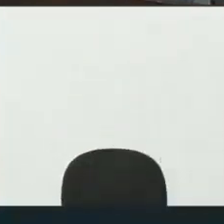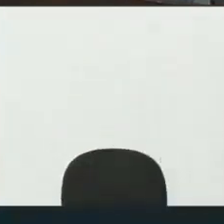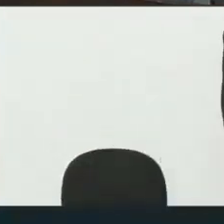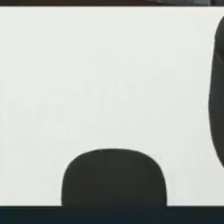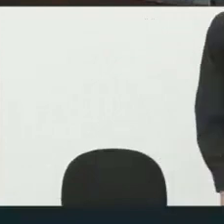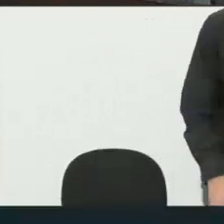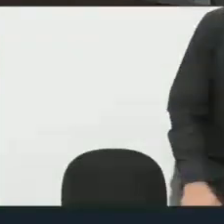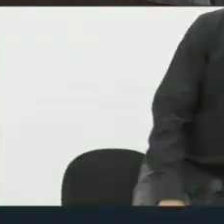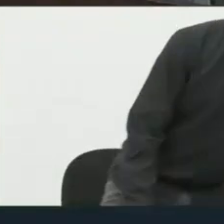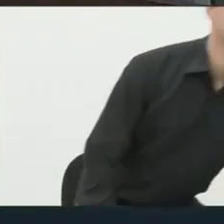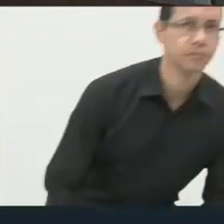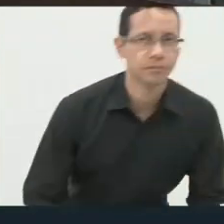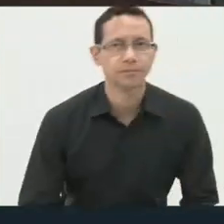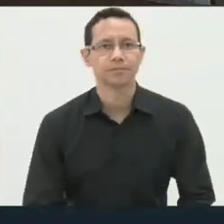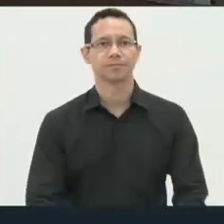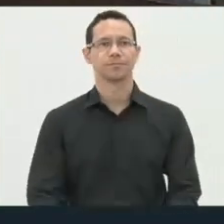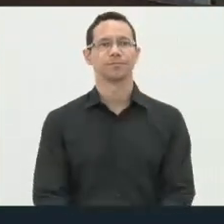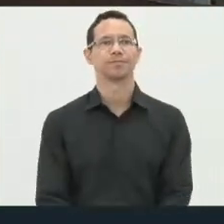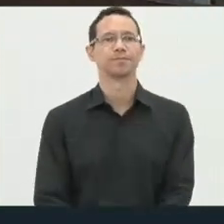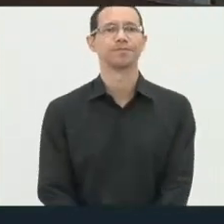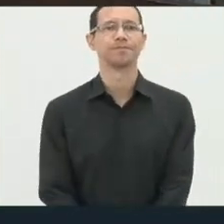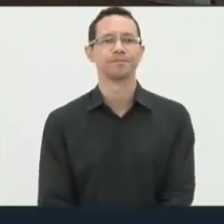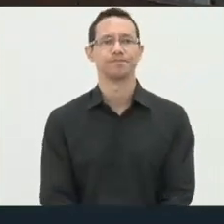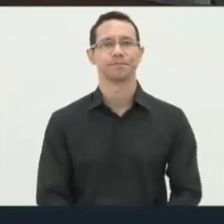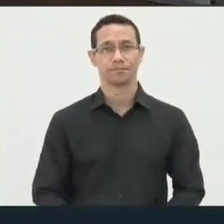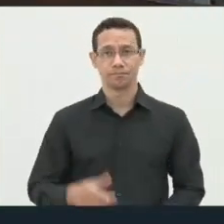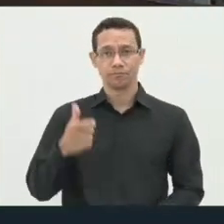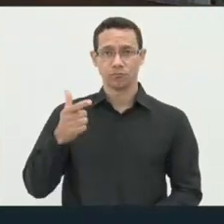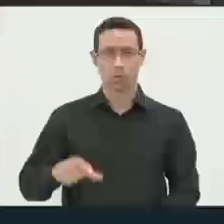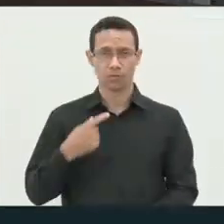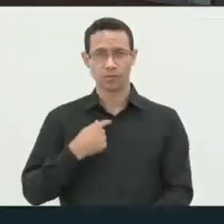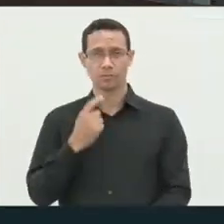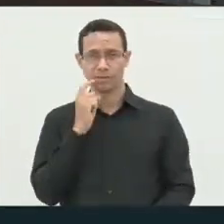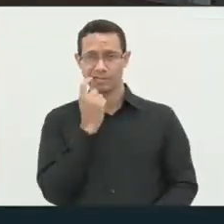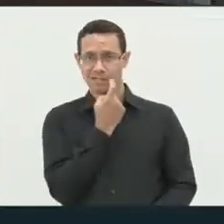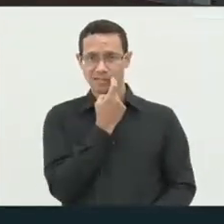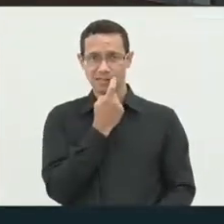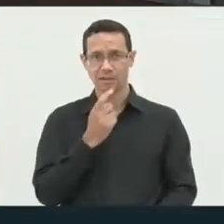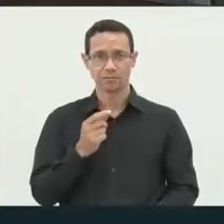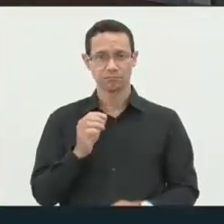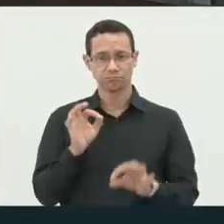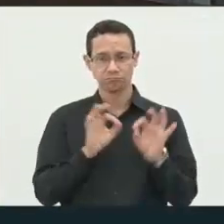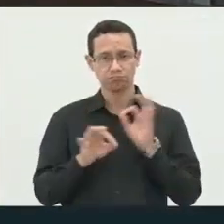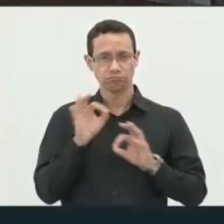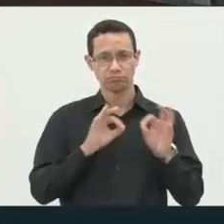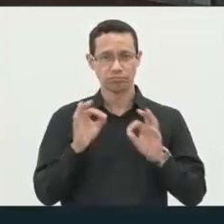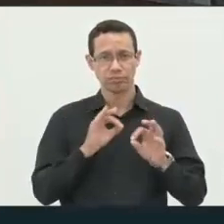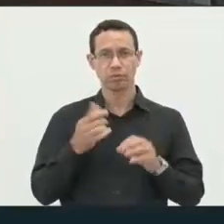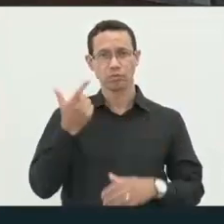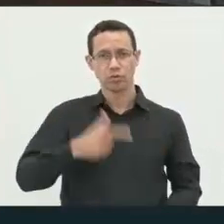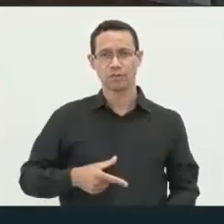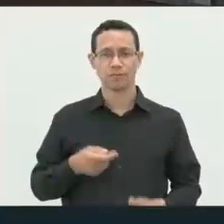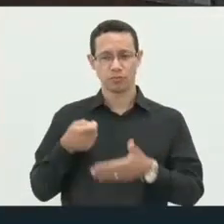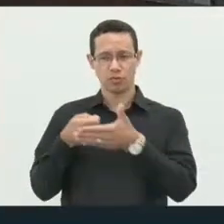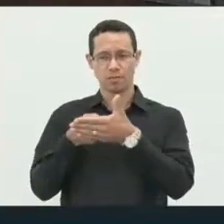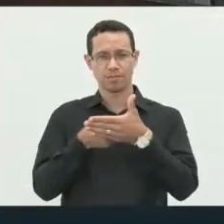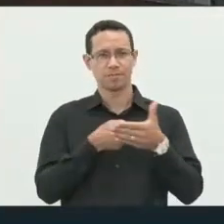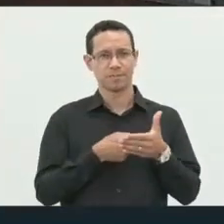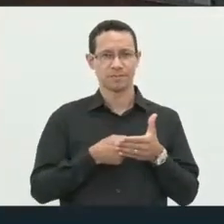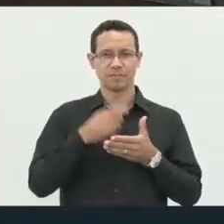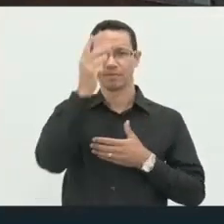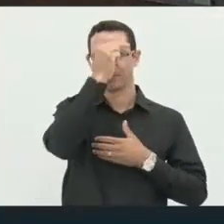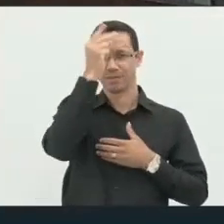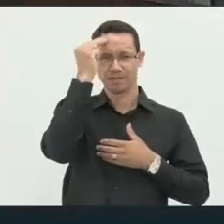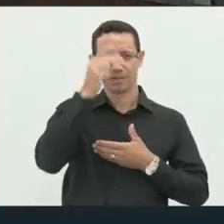vez tenho cobrado não só o prefeito como alguns secretários como também aqui na Tribuna tem cobrado constantemente